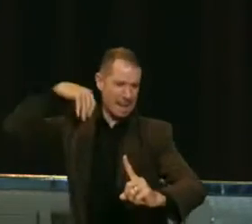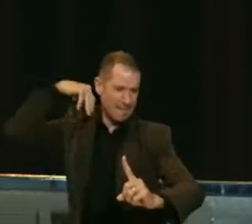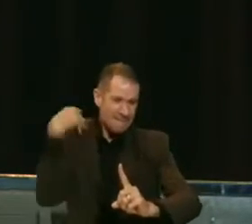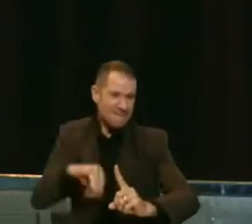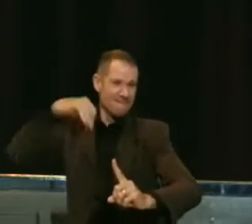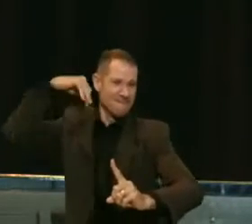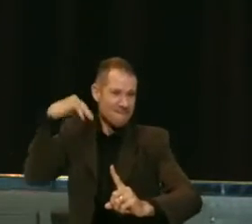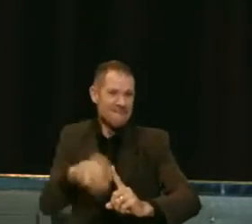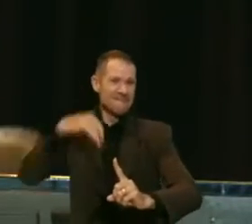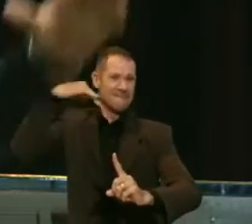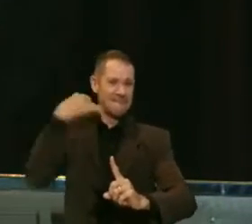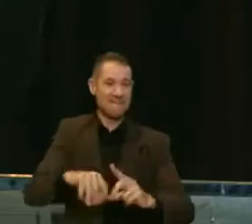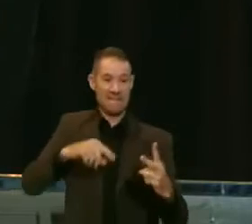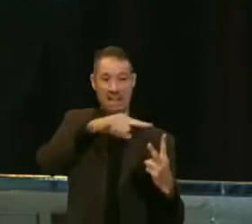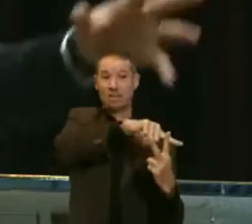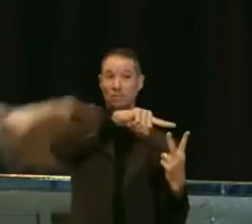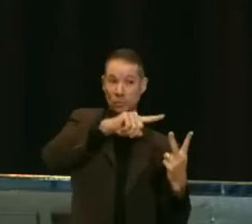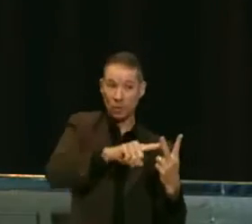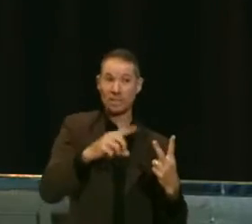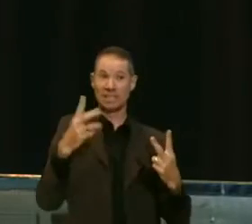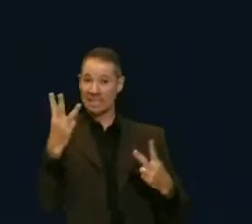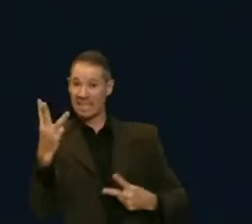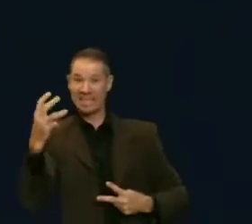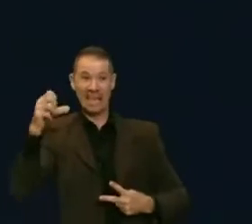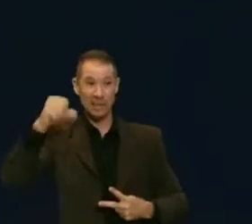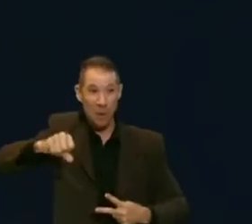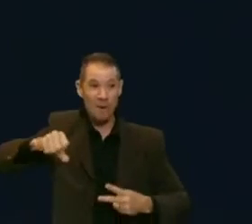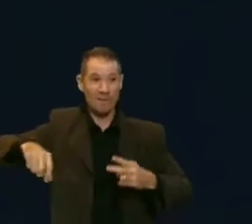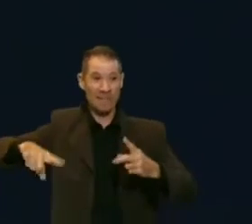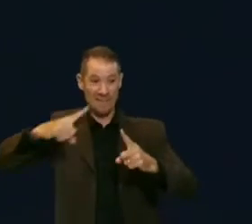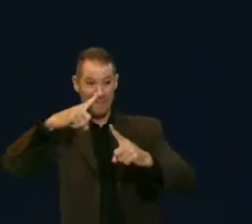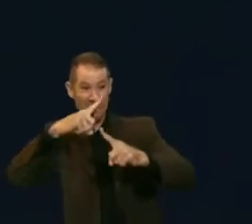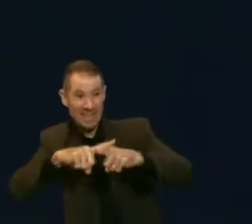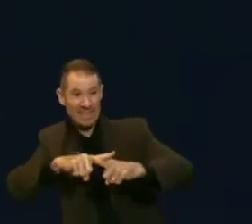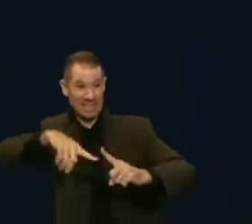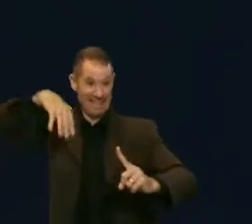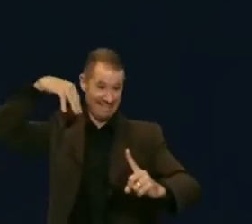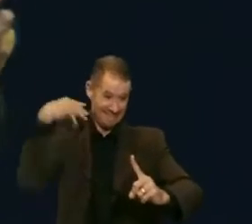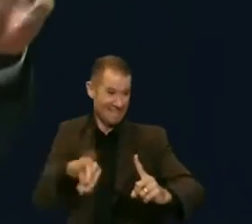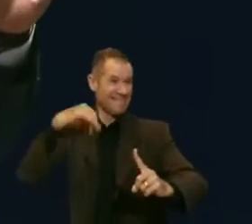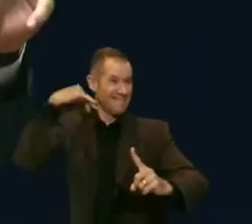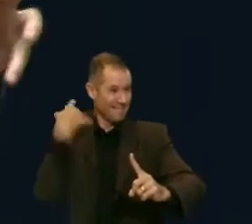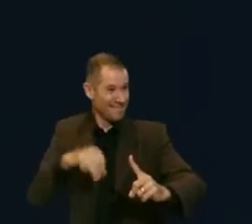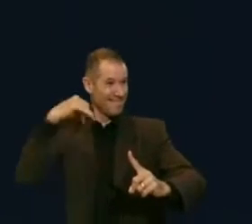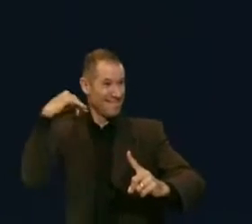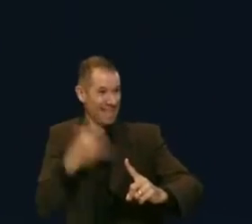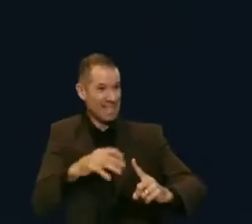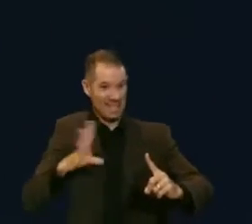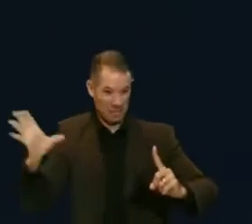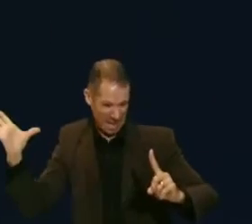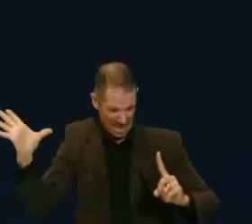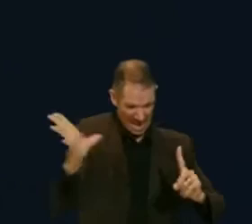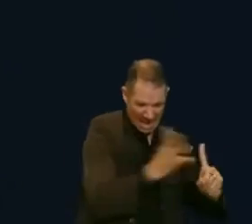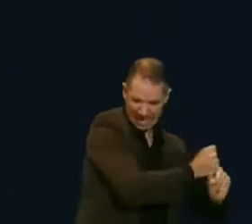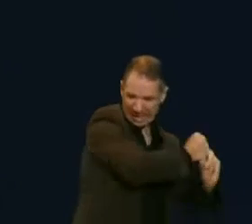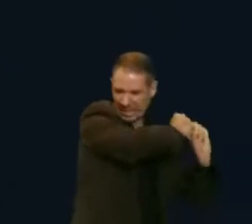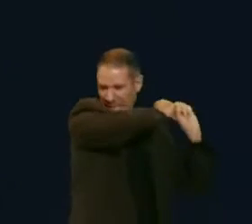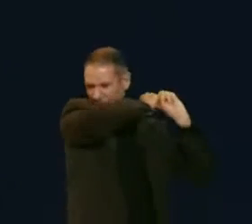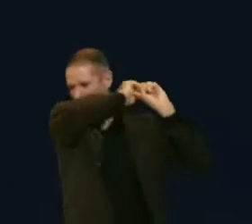varas, provavelmente 39 açoites, e depois ele é jogado no